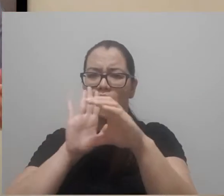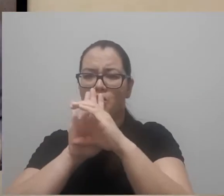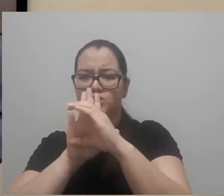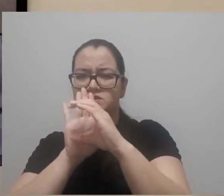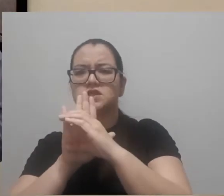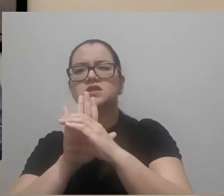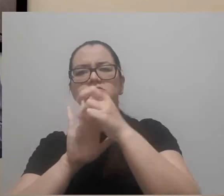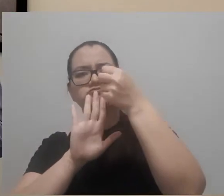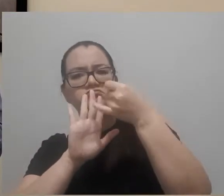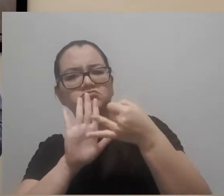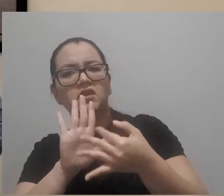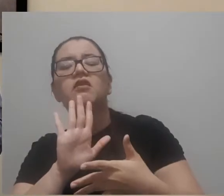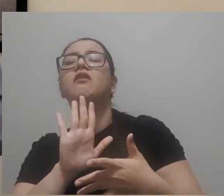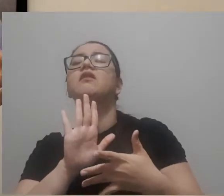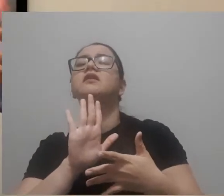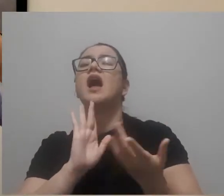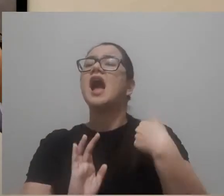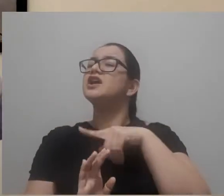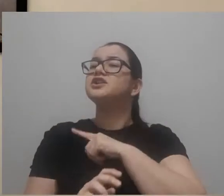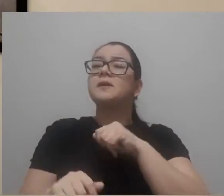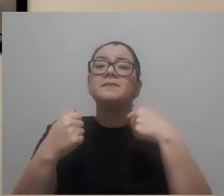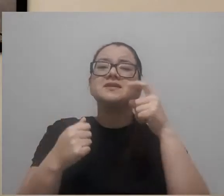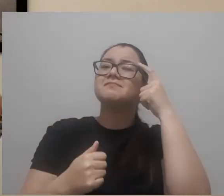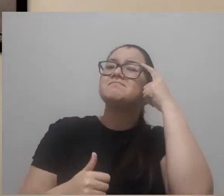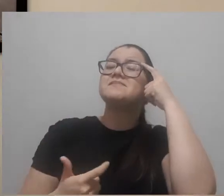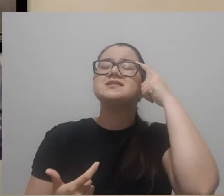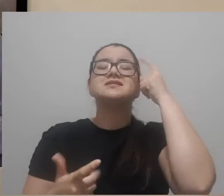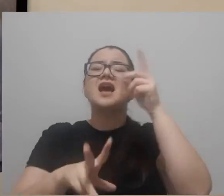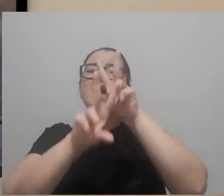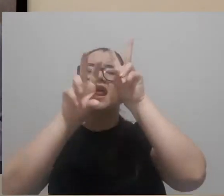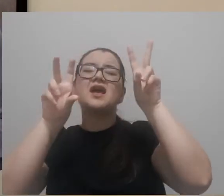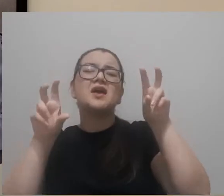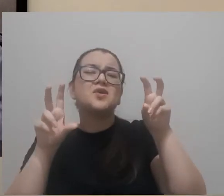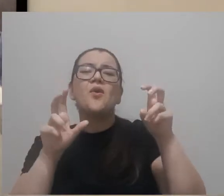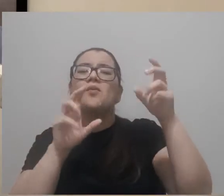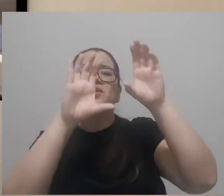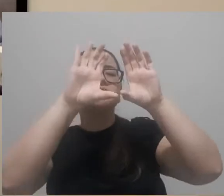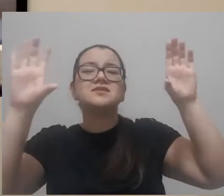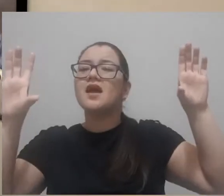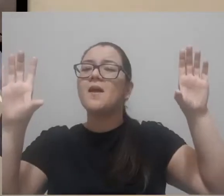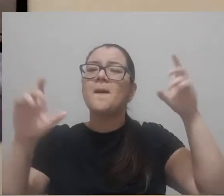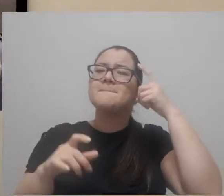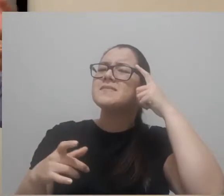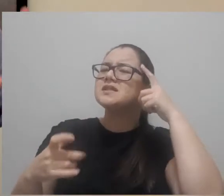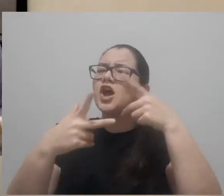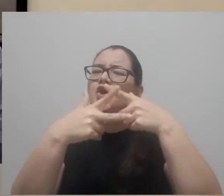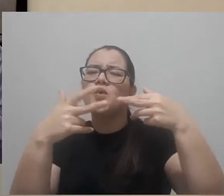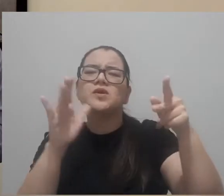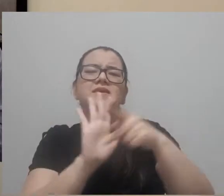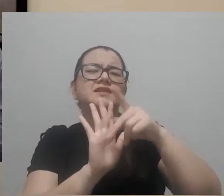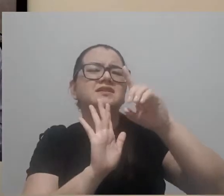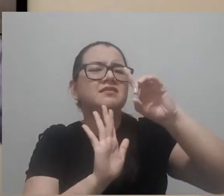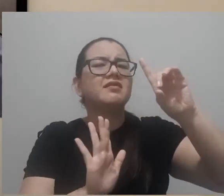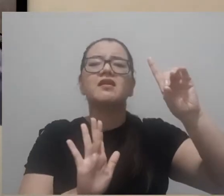pensar nas coisas do alto. Se já tivemos a experiência de conversão, se nós já tivemos um encontro com